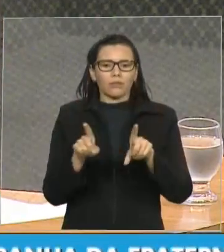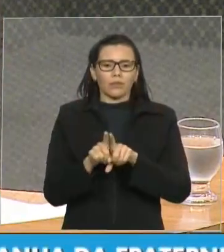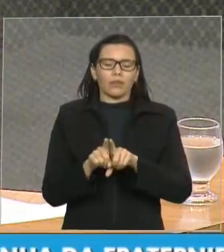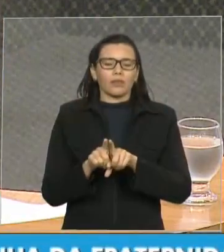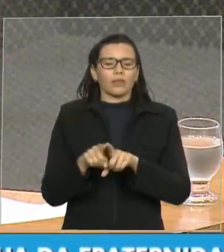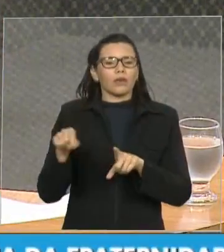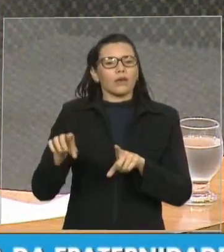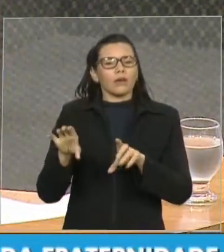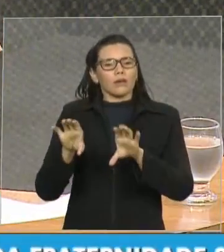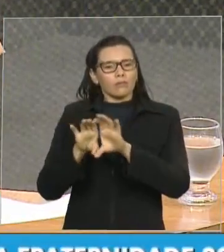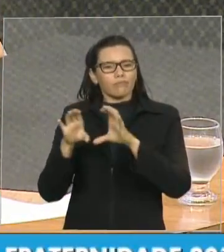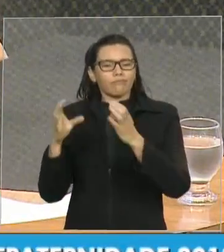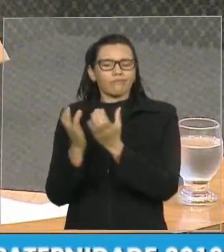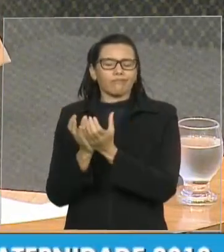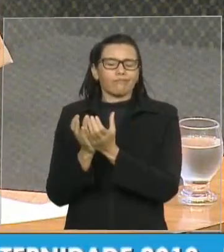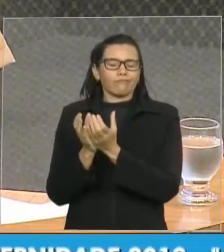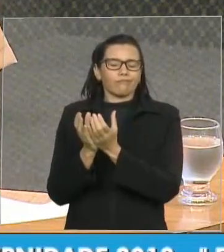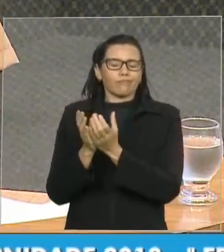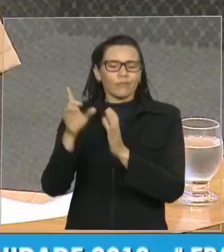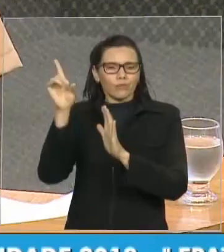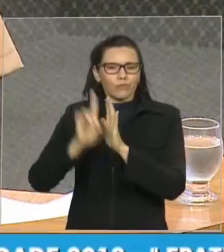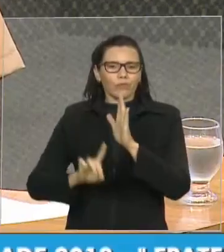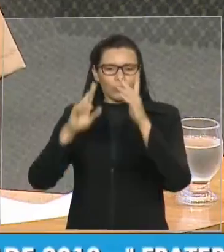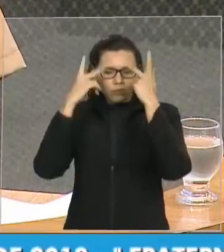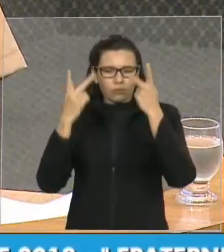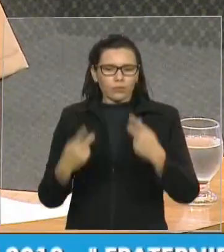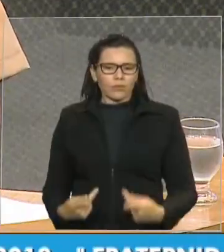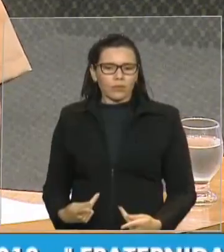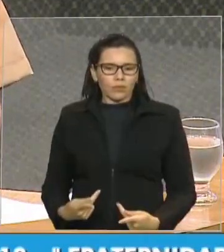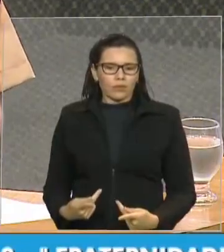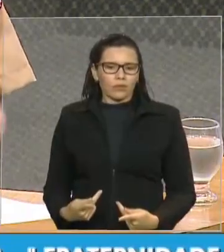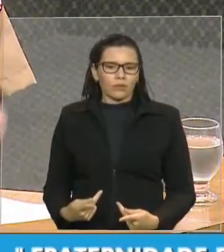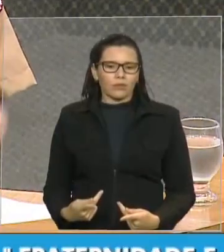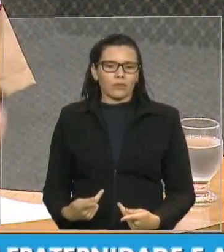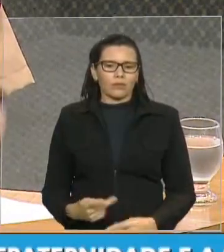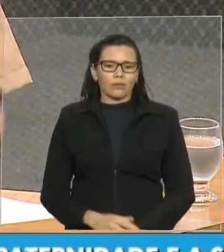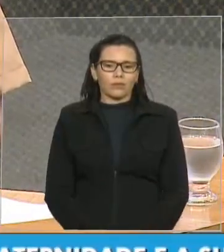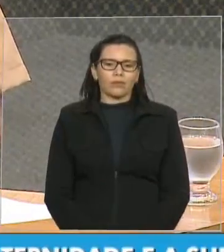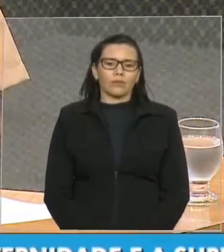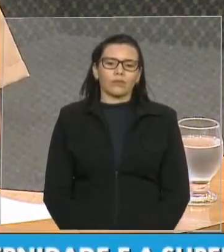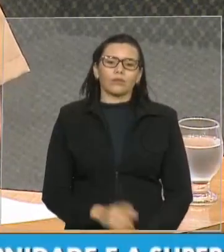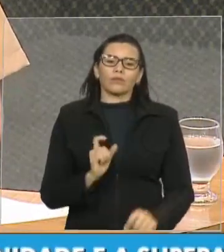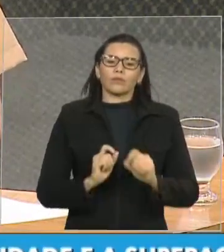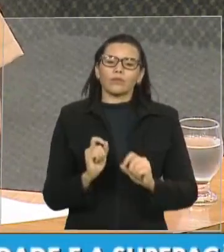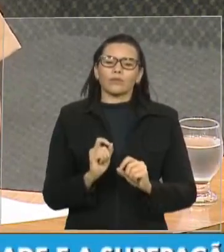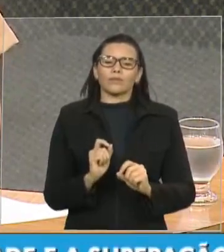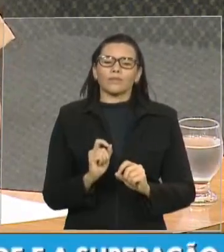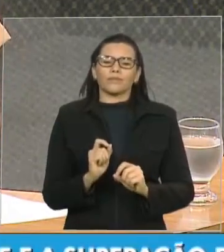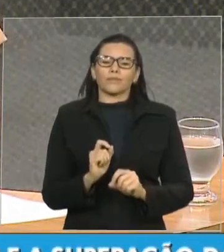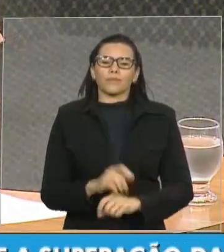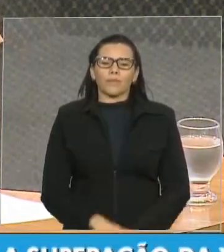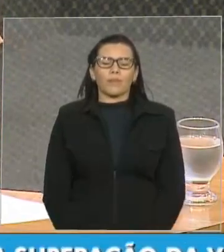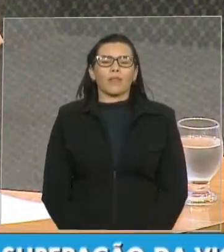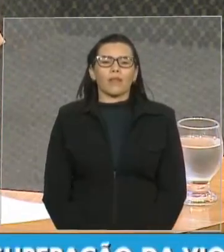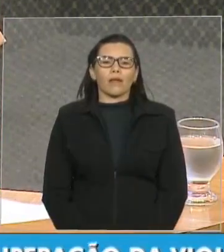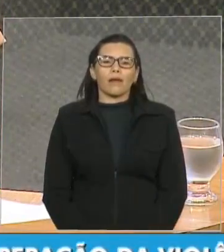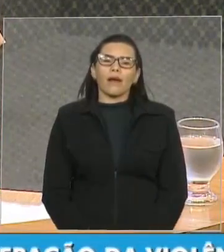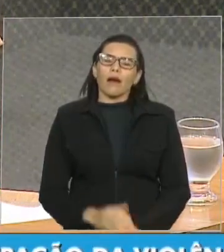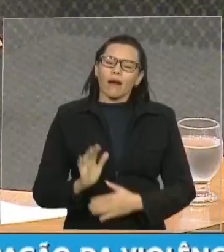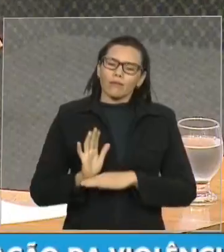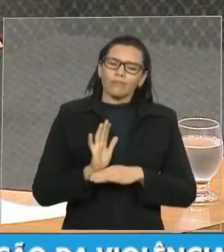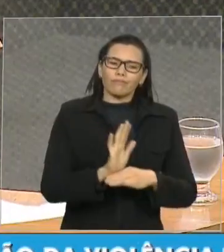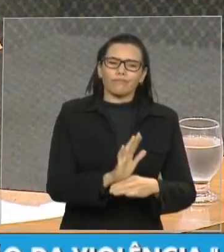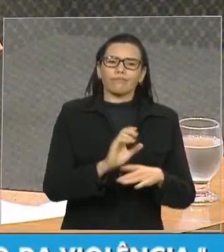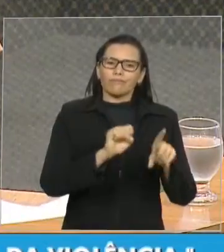Paz, conselhos paritários e de direitos e organizações da sociedade civil para trabalhar